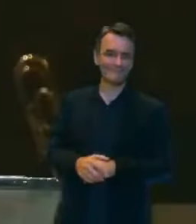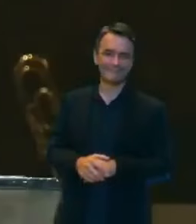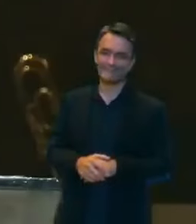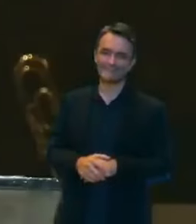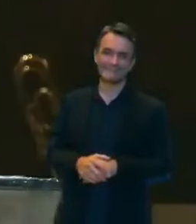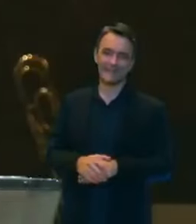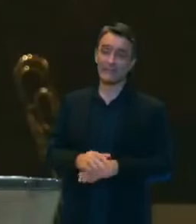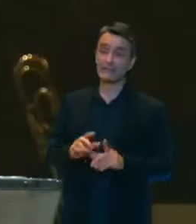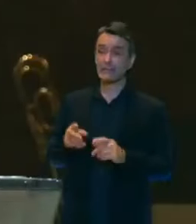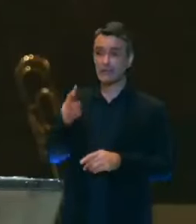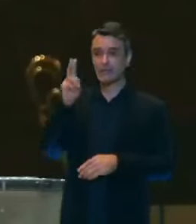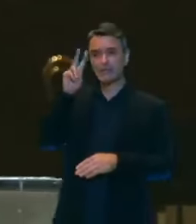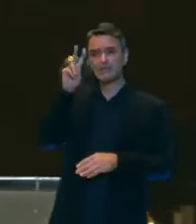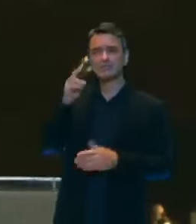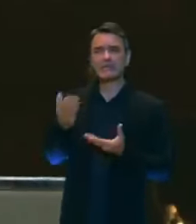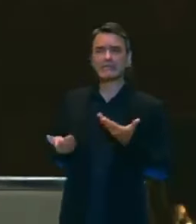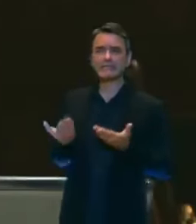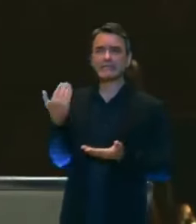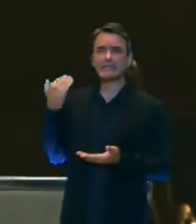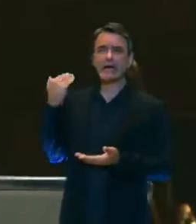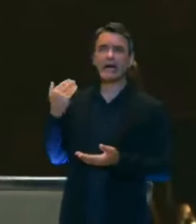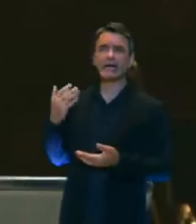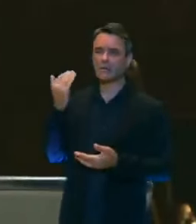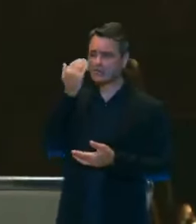quando era adolescente, eles fazendo um culto na praia.